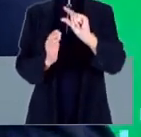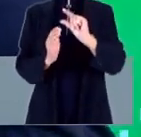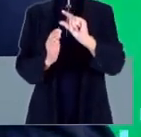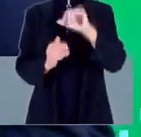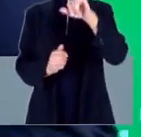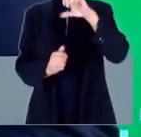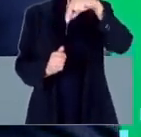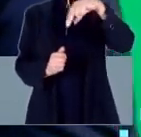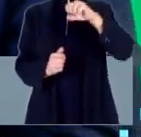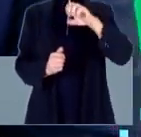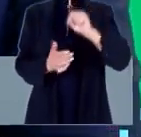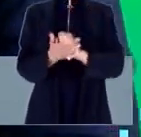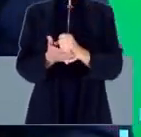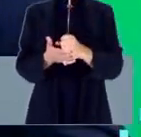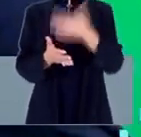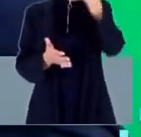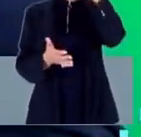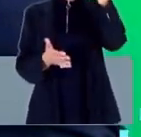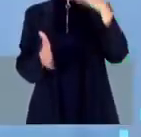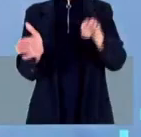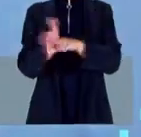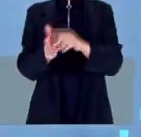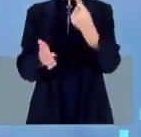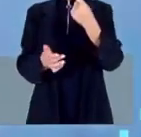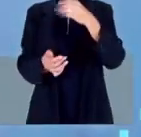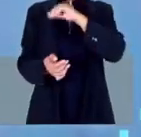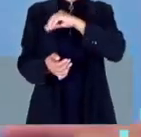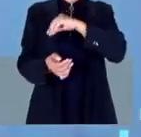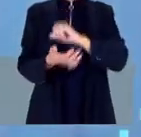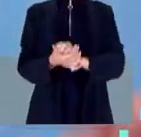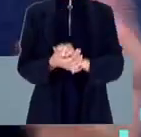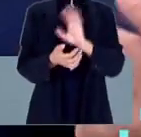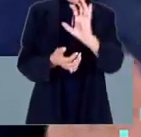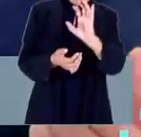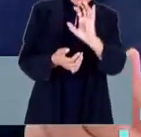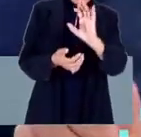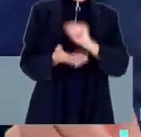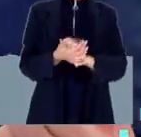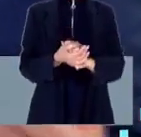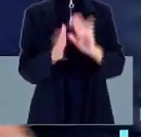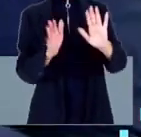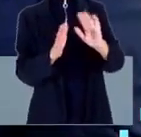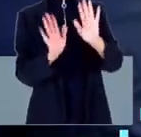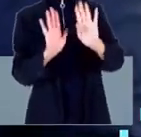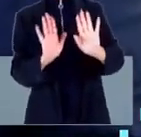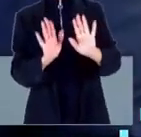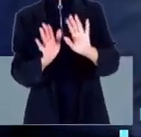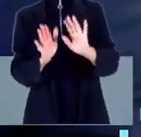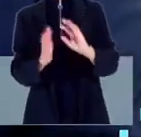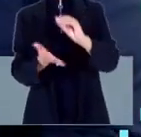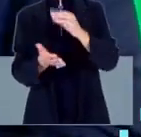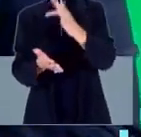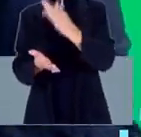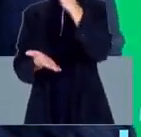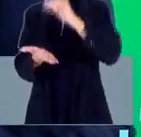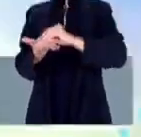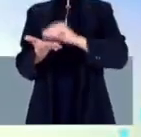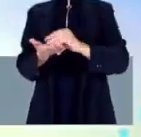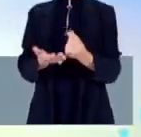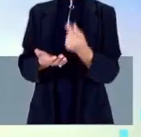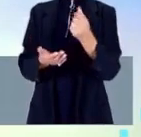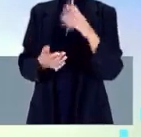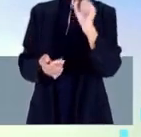para quem ganha até um salário é isso é isso e não vai faltar dinheiro para os aposentados depois